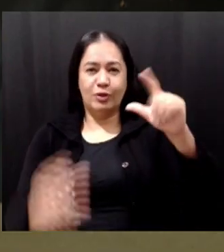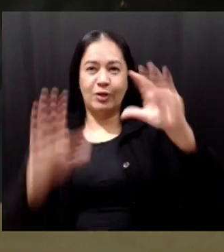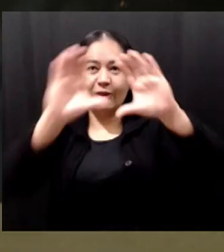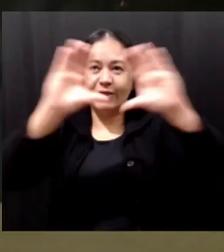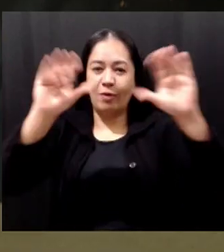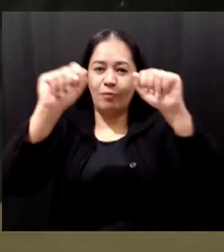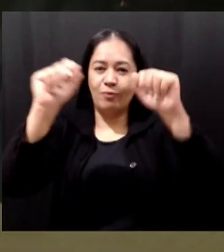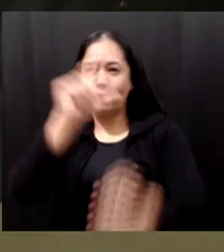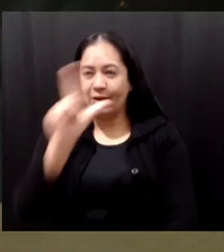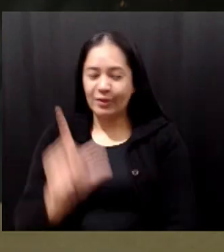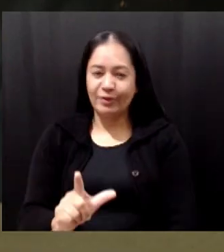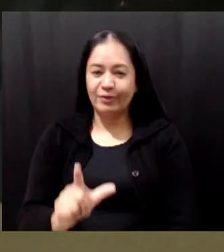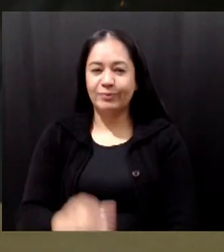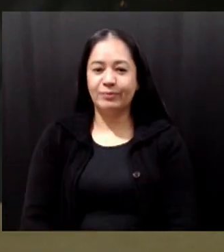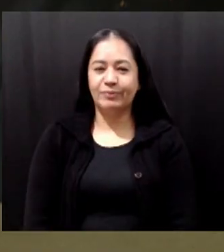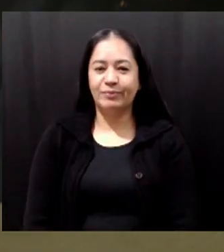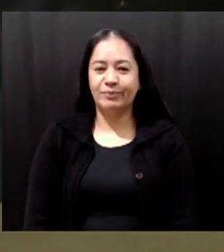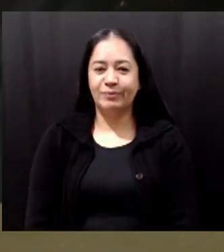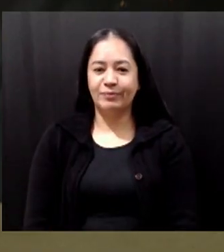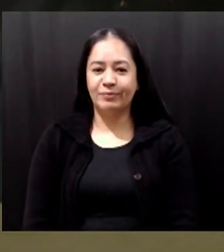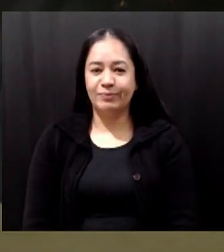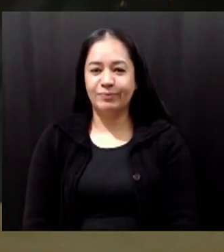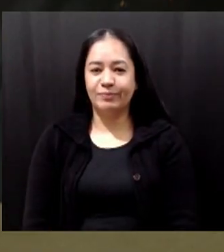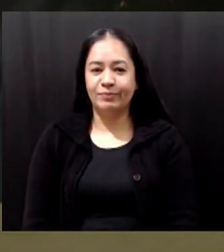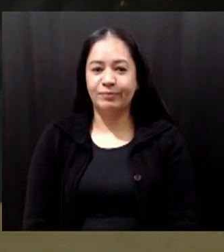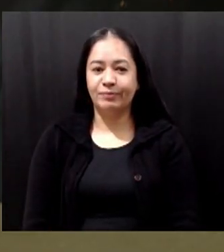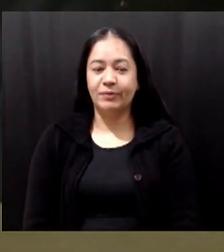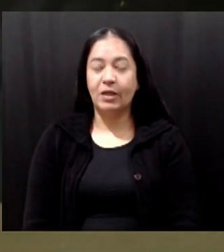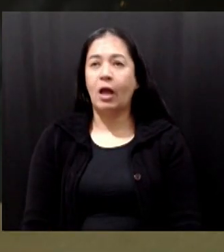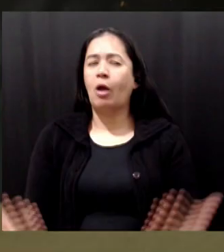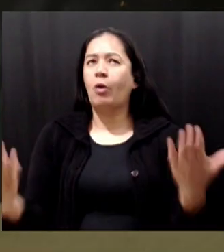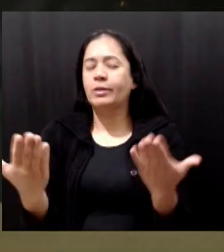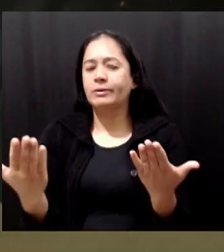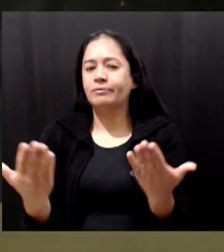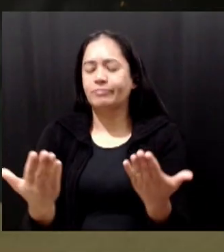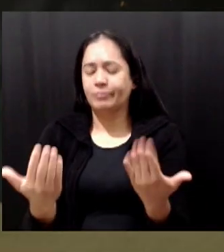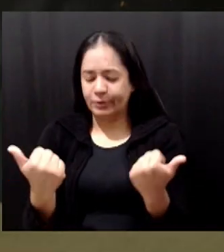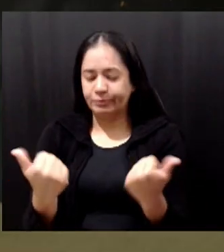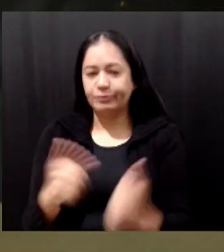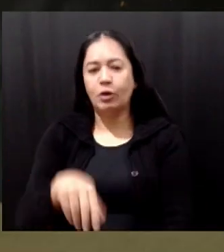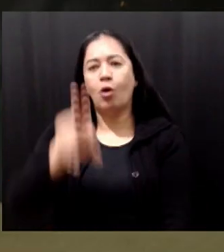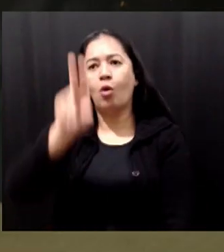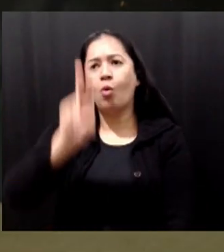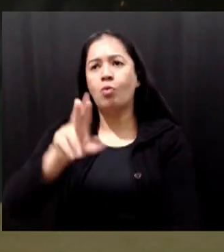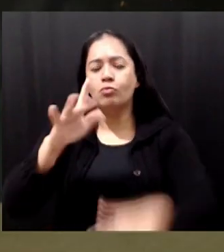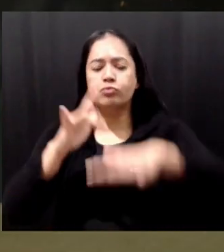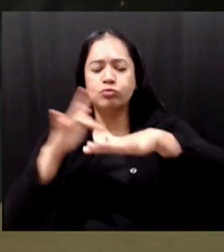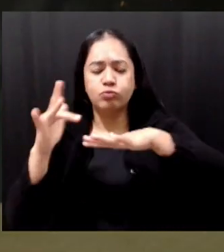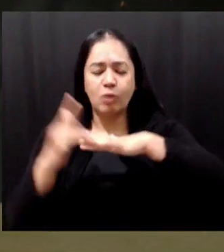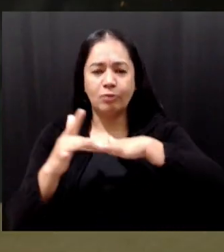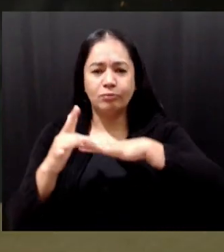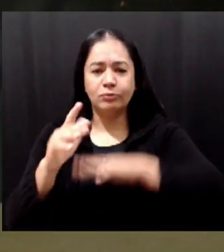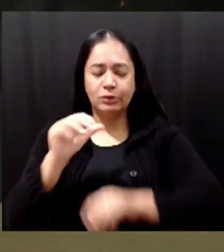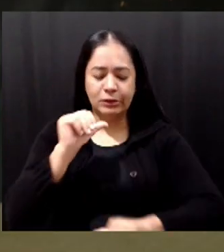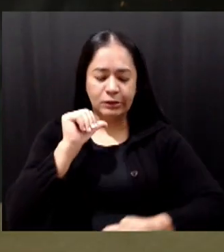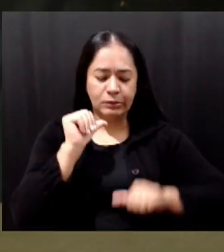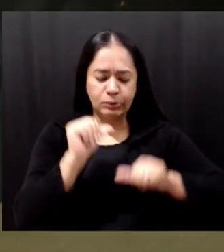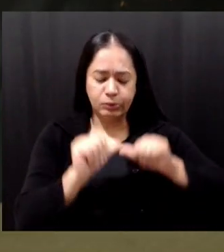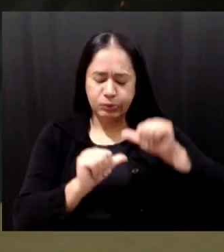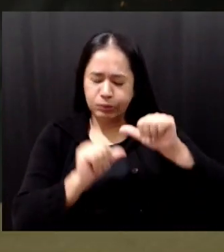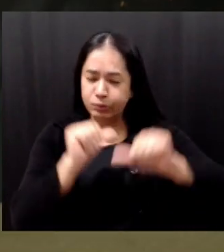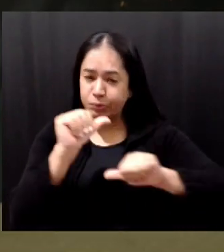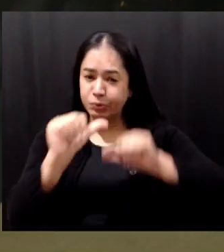vamos lá, olha só. O uso constante das redes sociais transformou profundamente a forma como a gente